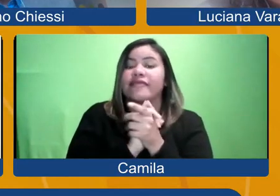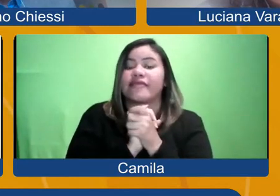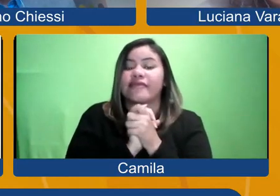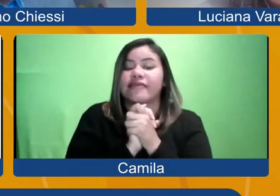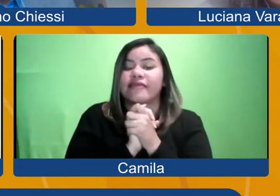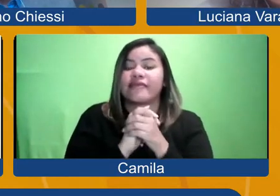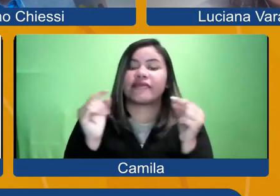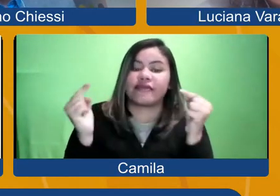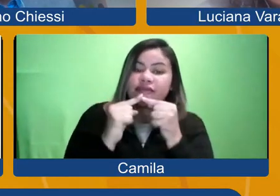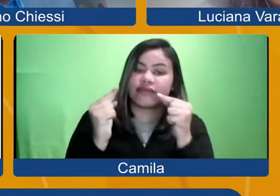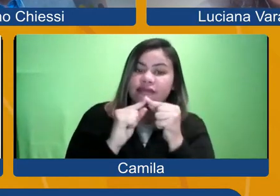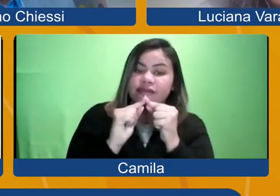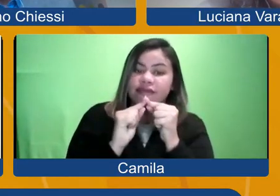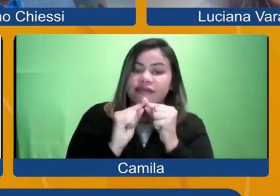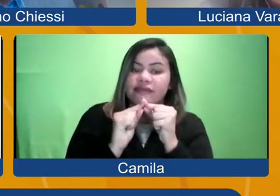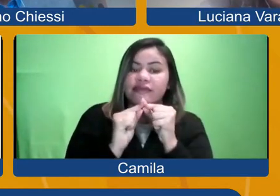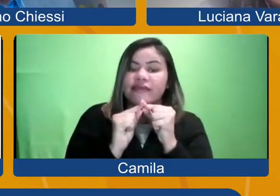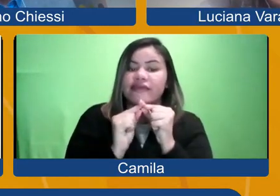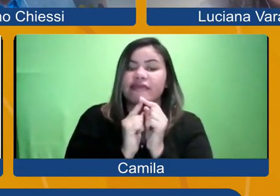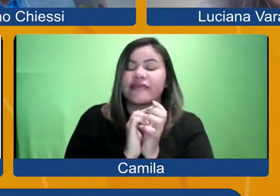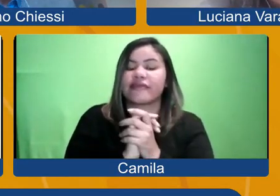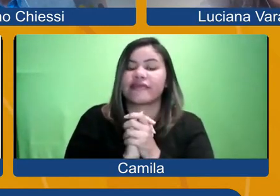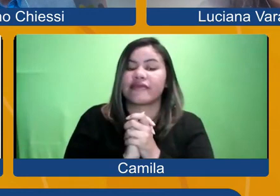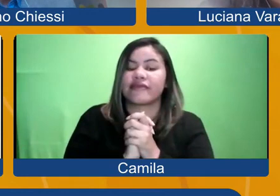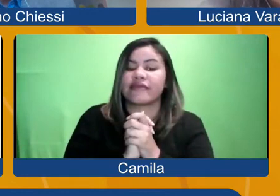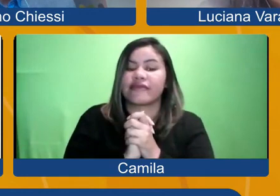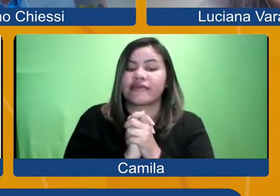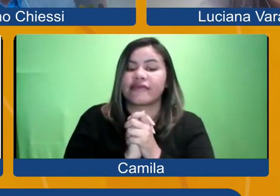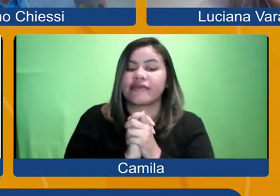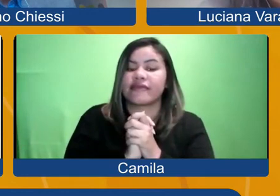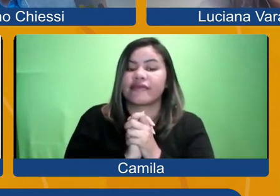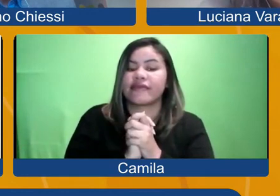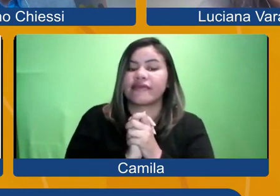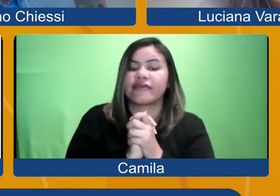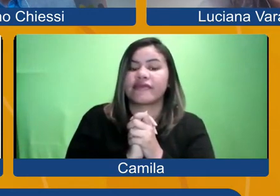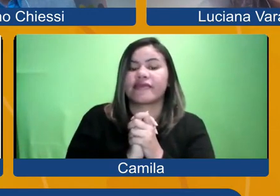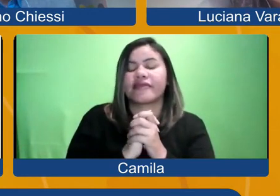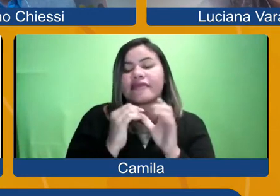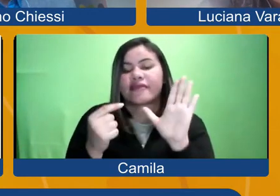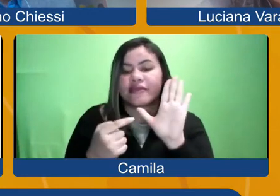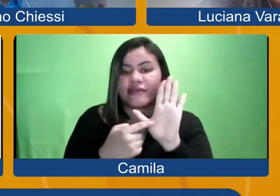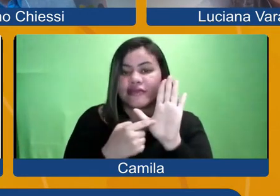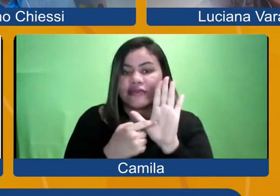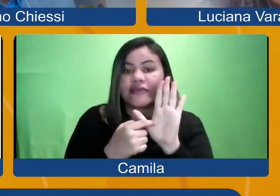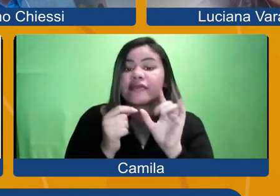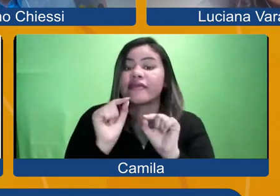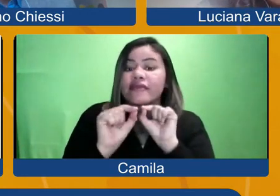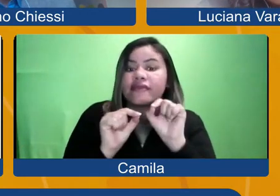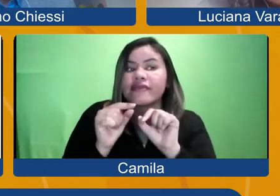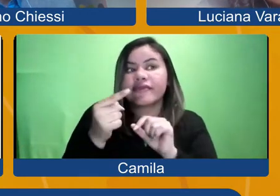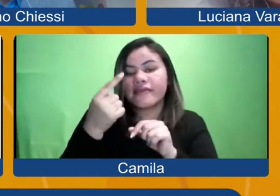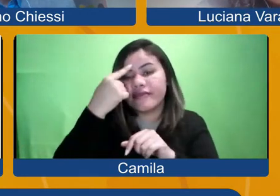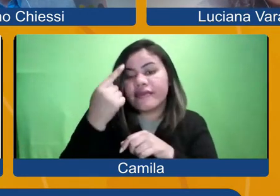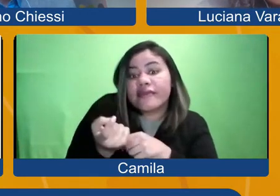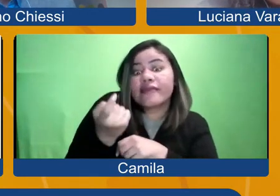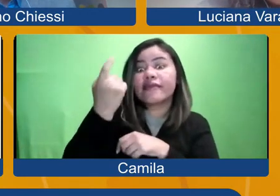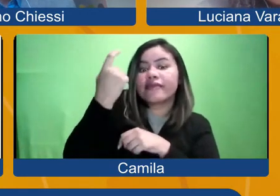questões, né, que foram colocadas sobre o ponto de não retorno também, né.